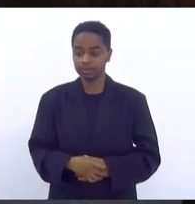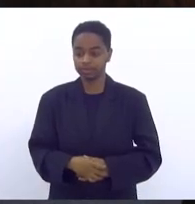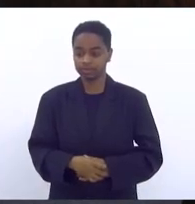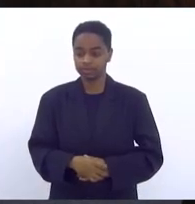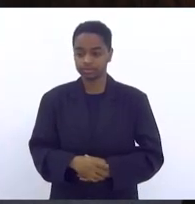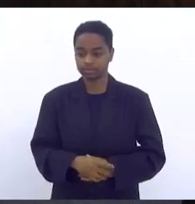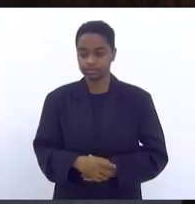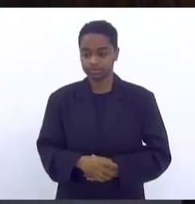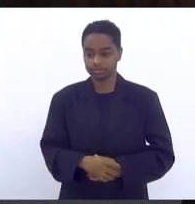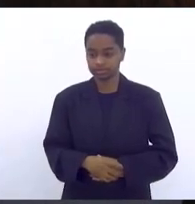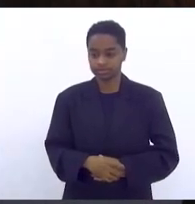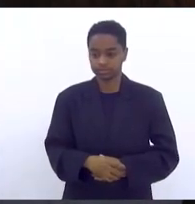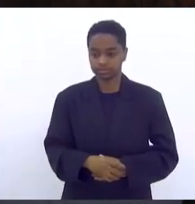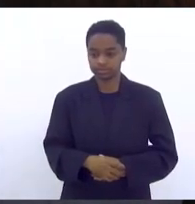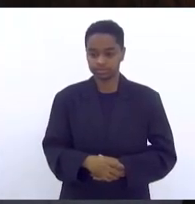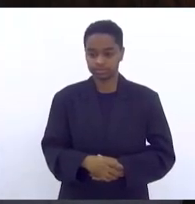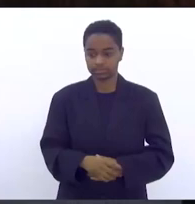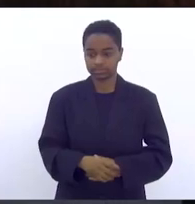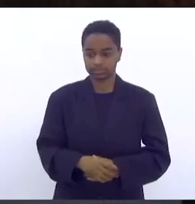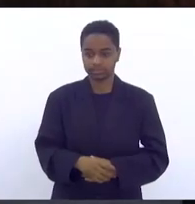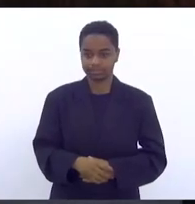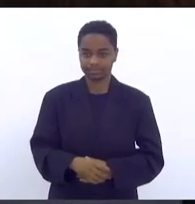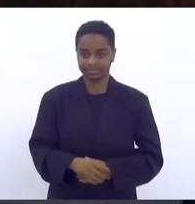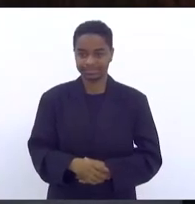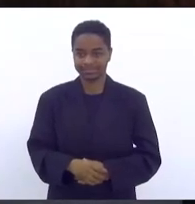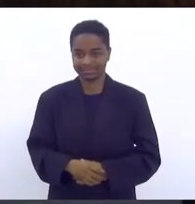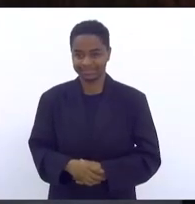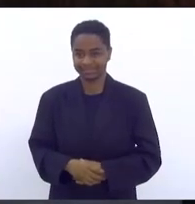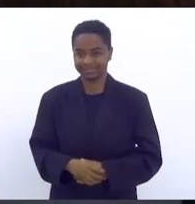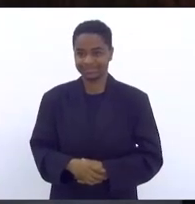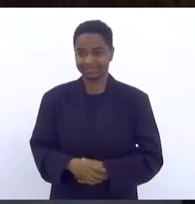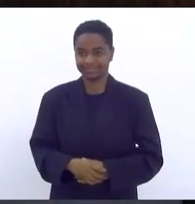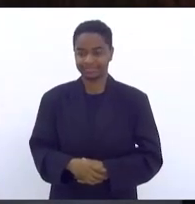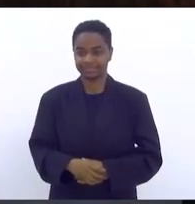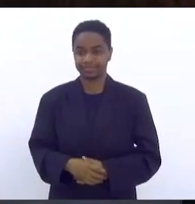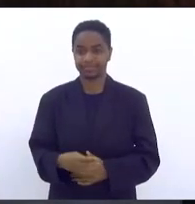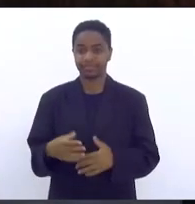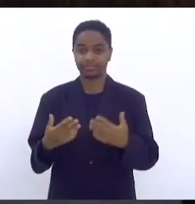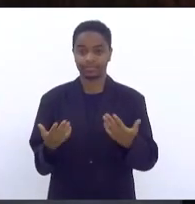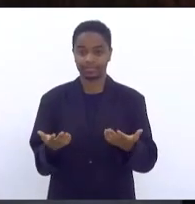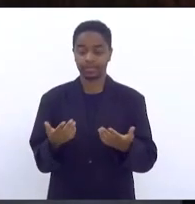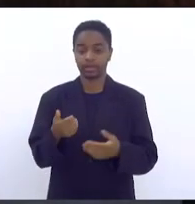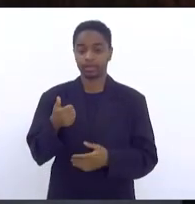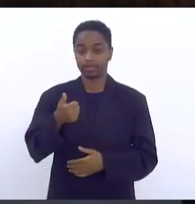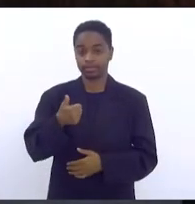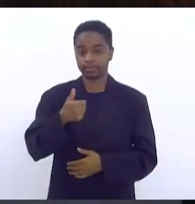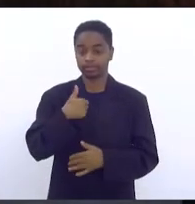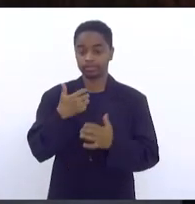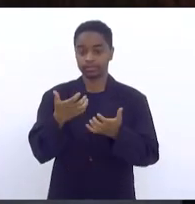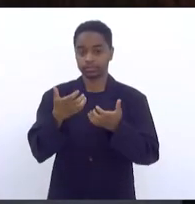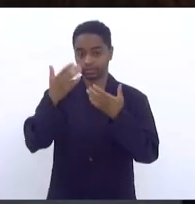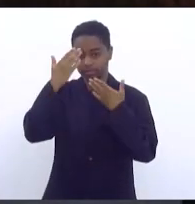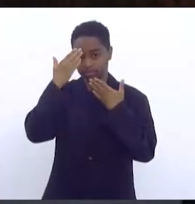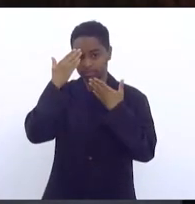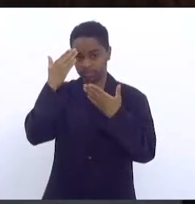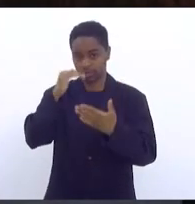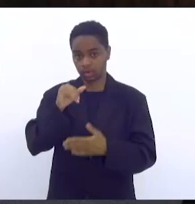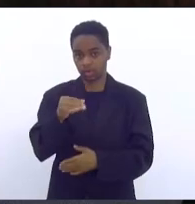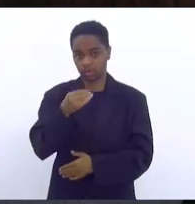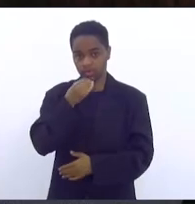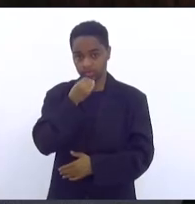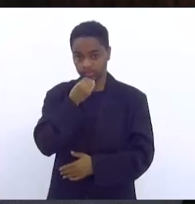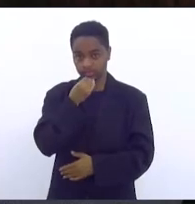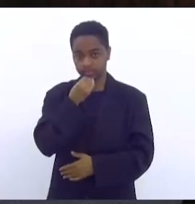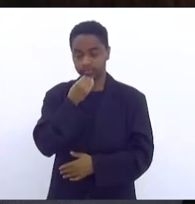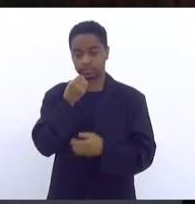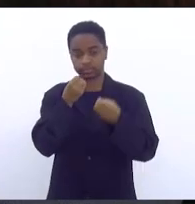Luciana não ela tem que me liberar Alô pronto bom gente eh primeiro eu queria agradecer aí a oportunidade de